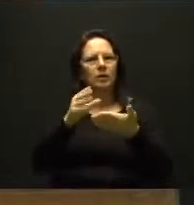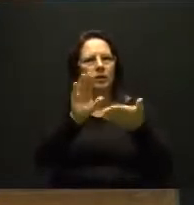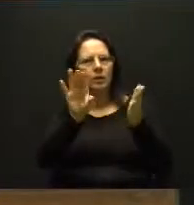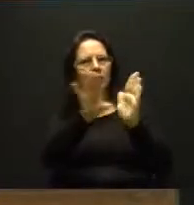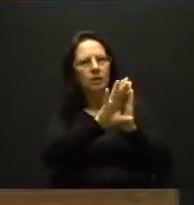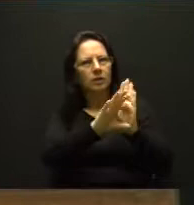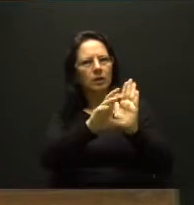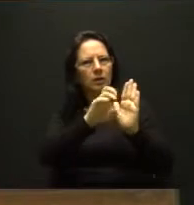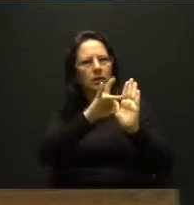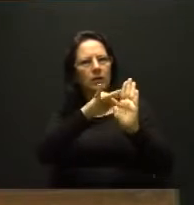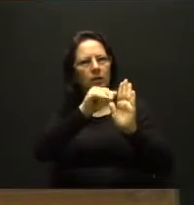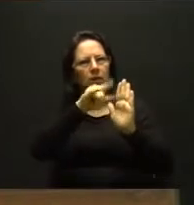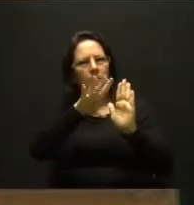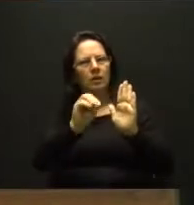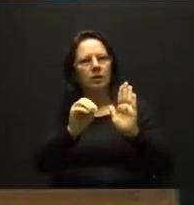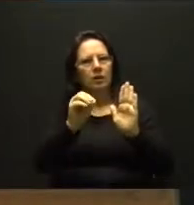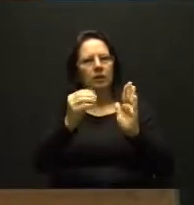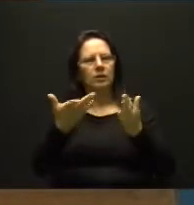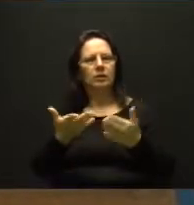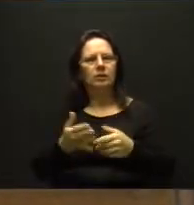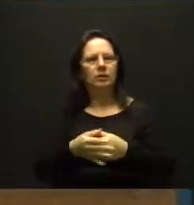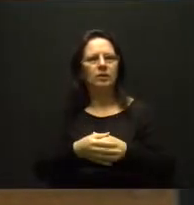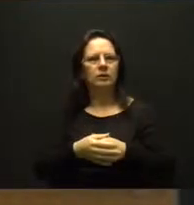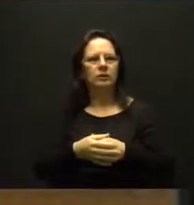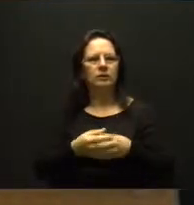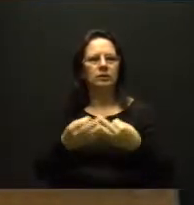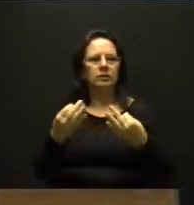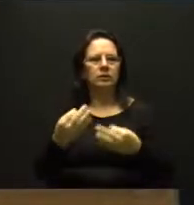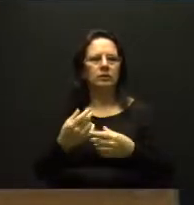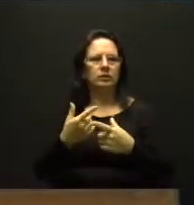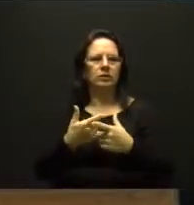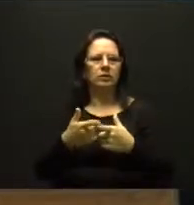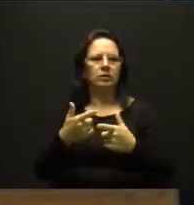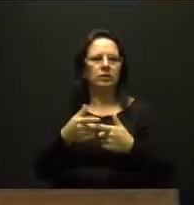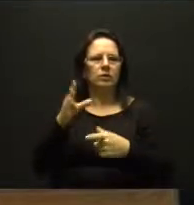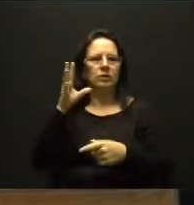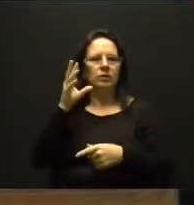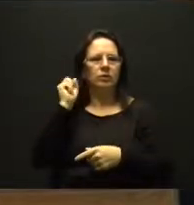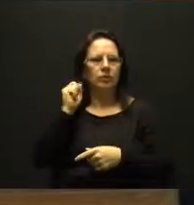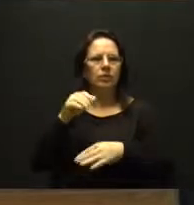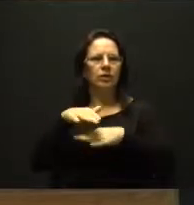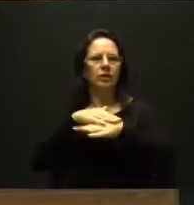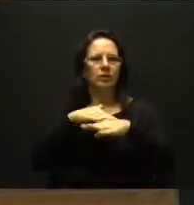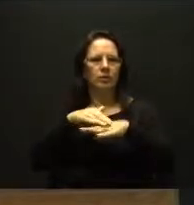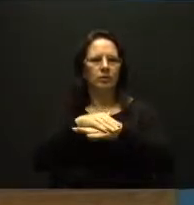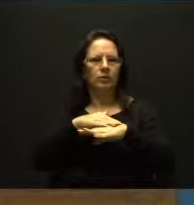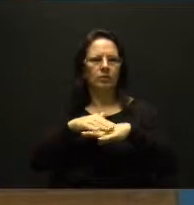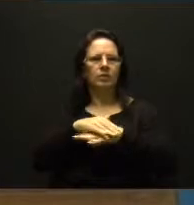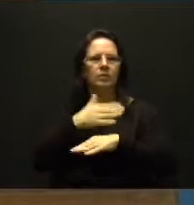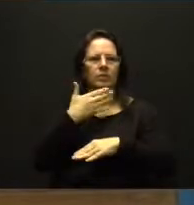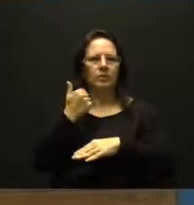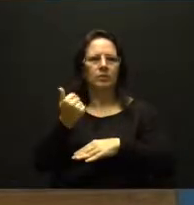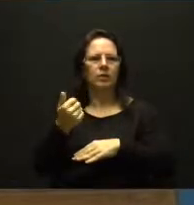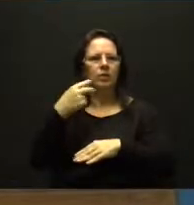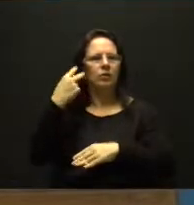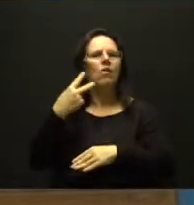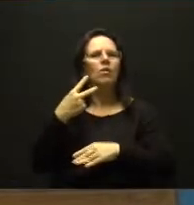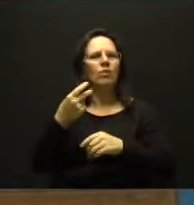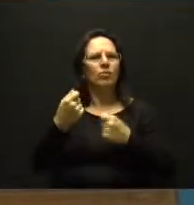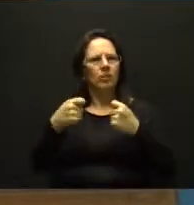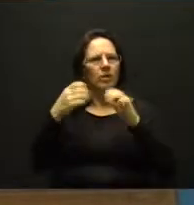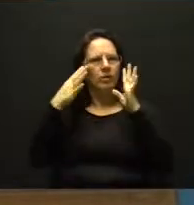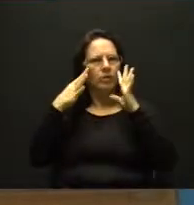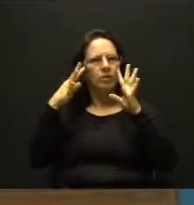essa questão se deu certo em relação a ouvir um lugar melhor também